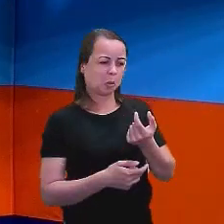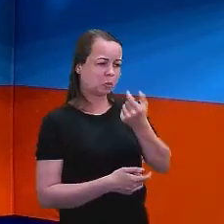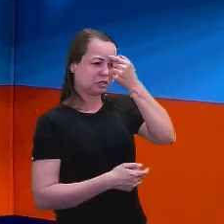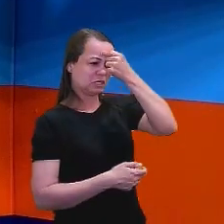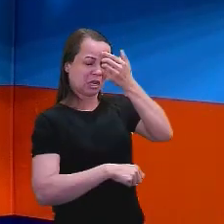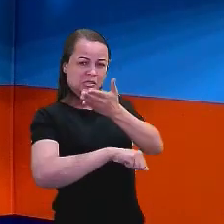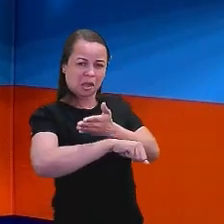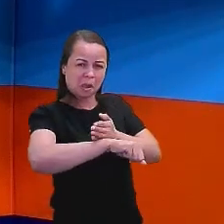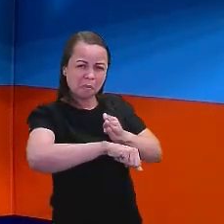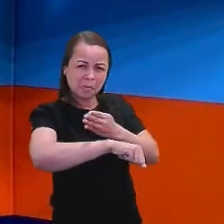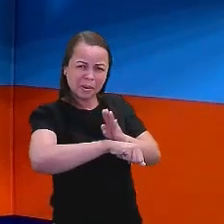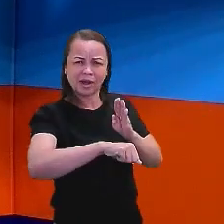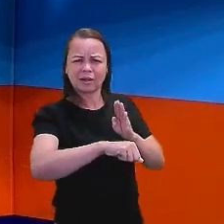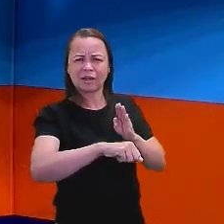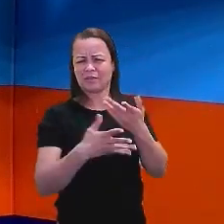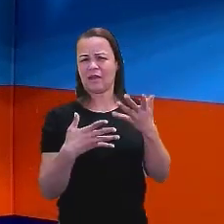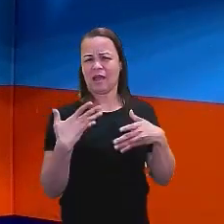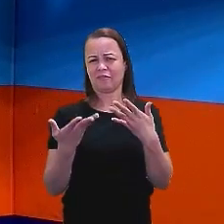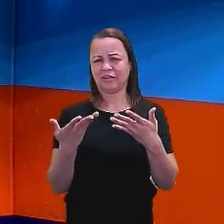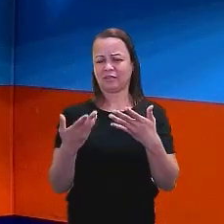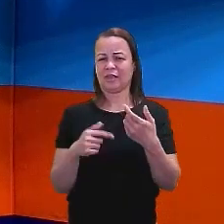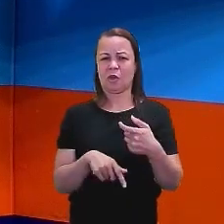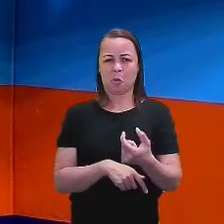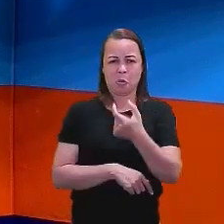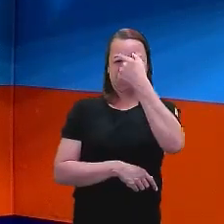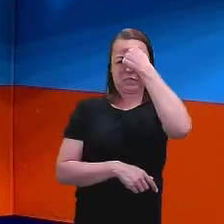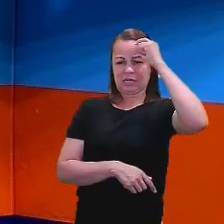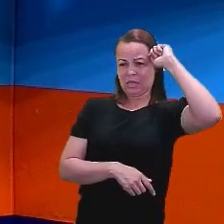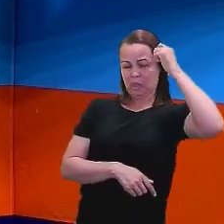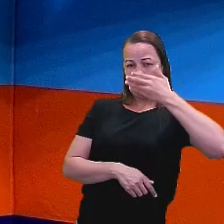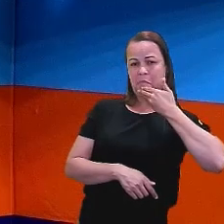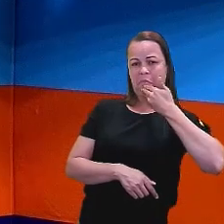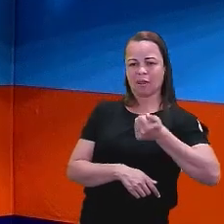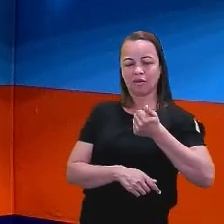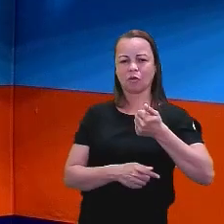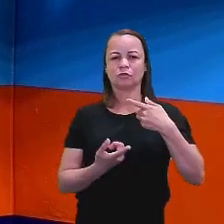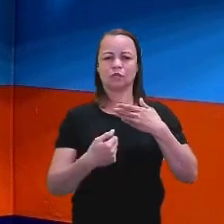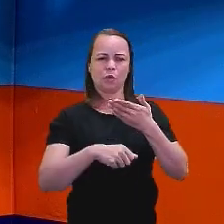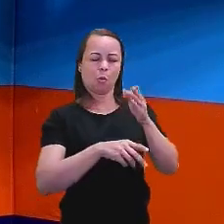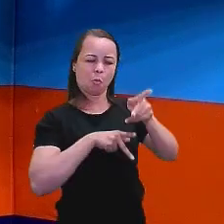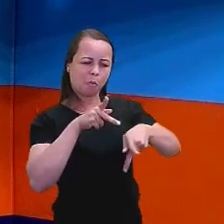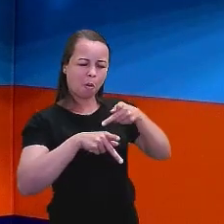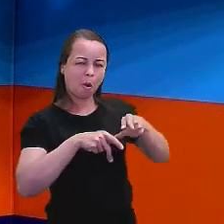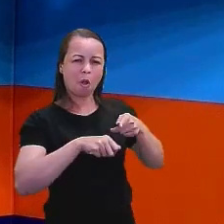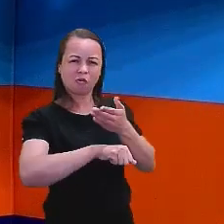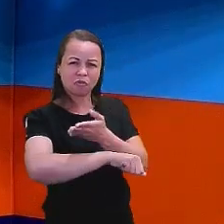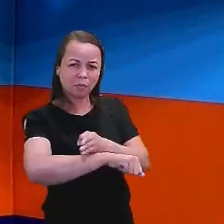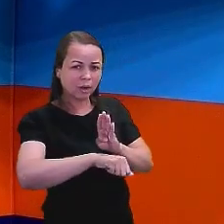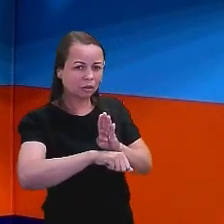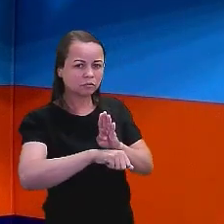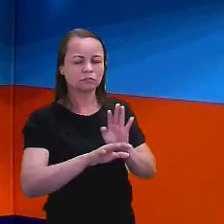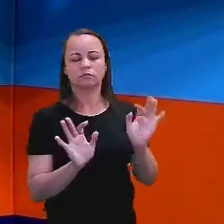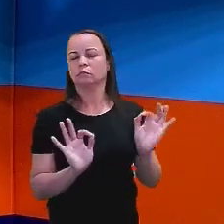querer colocar o povo negro melhor do que o povo branco? Não, não é nada disso. Como eu havia dito lá no início da minha